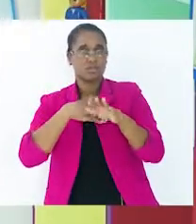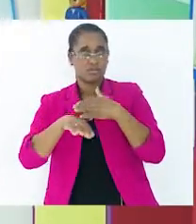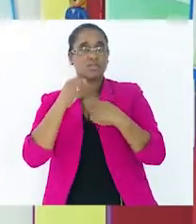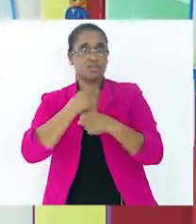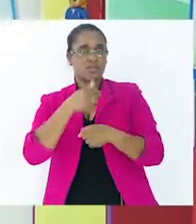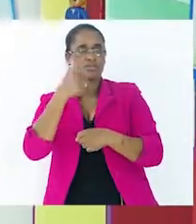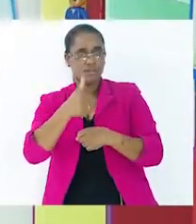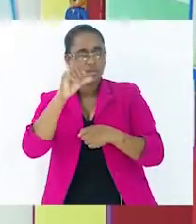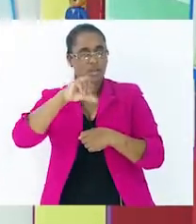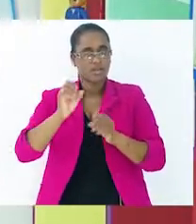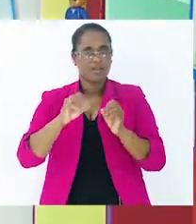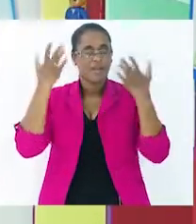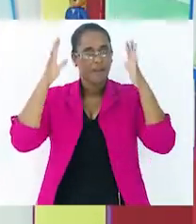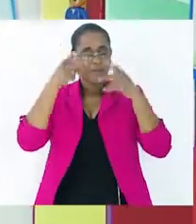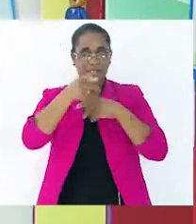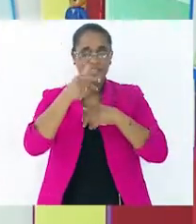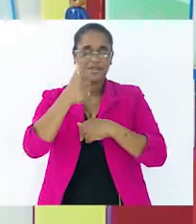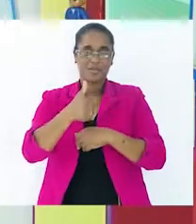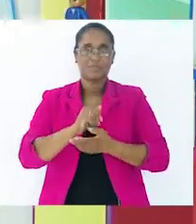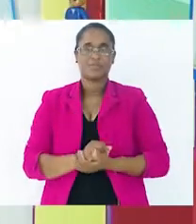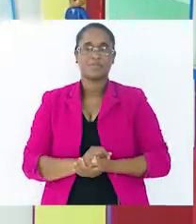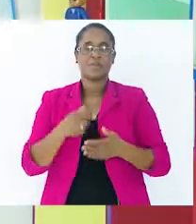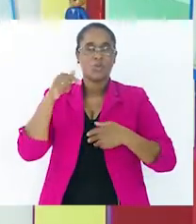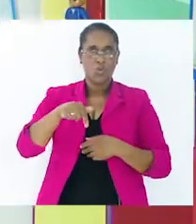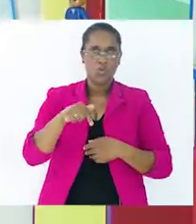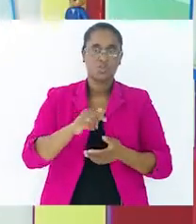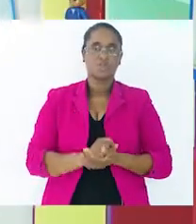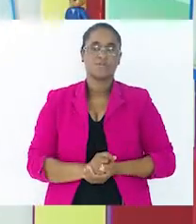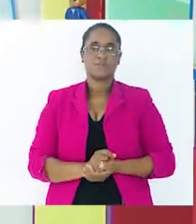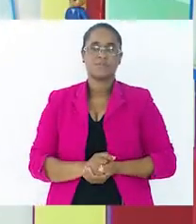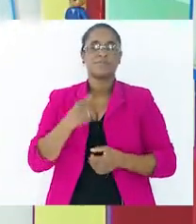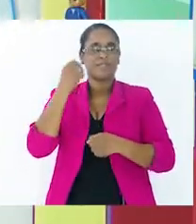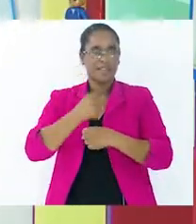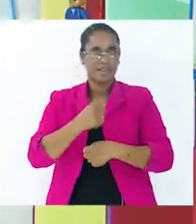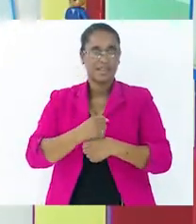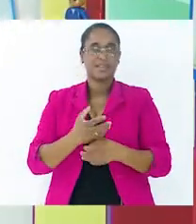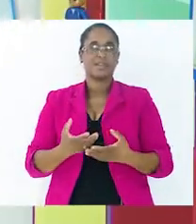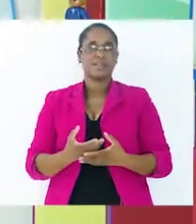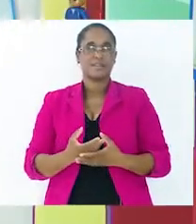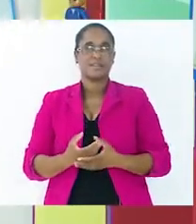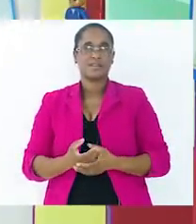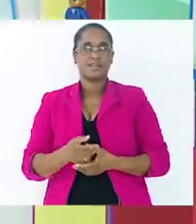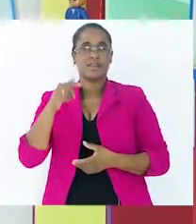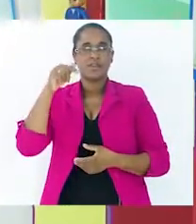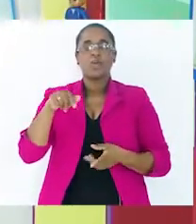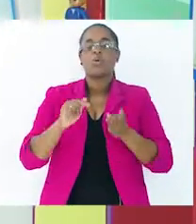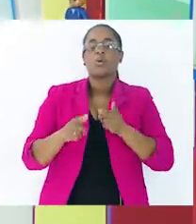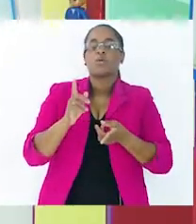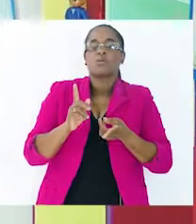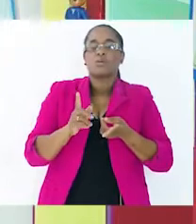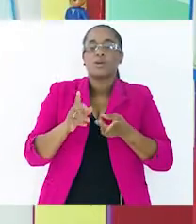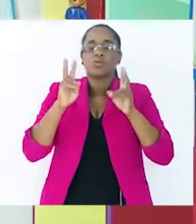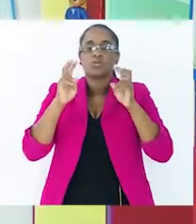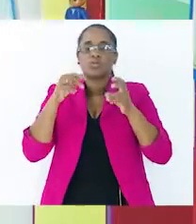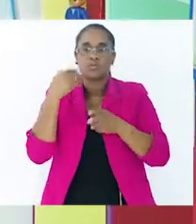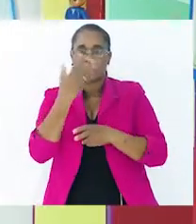errar. Bravo para ti, ok? Tá bom? Vamos hoje trabalhar aquilo que é o conteúdo da aula